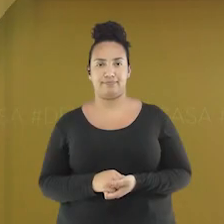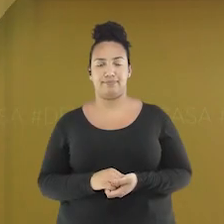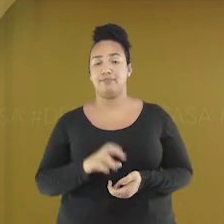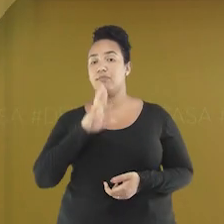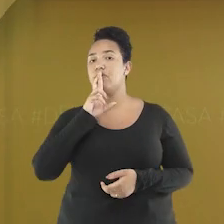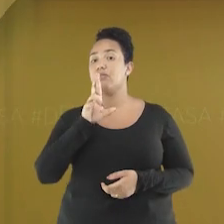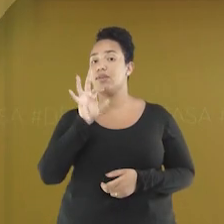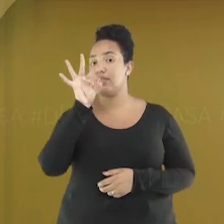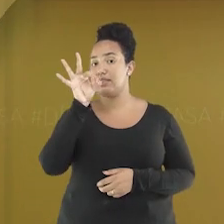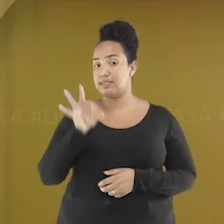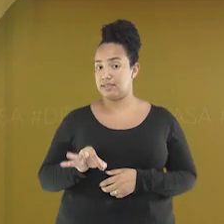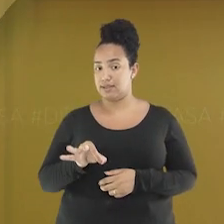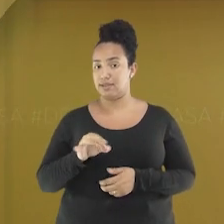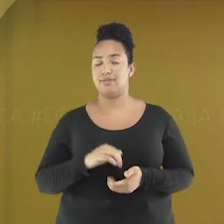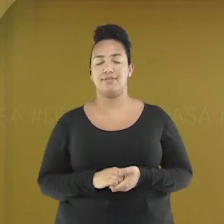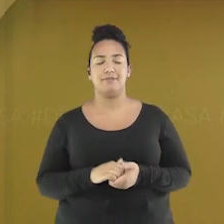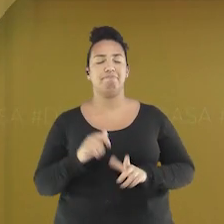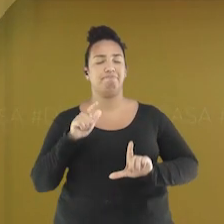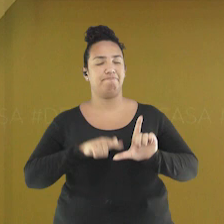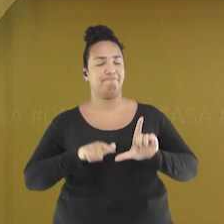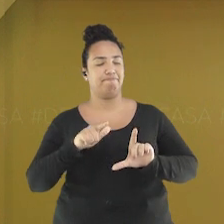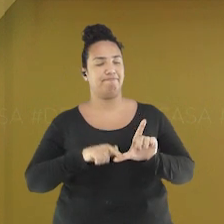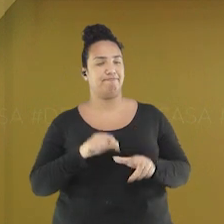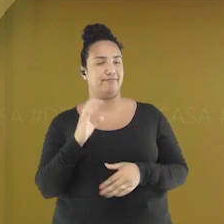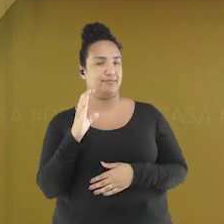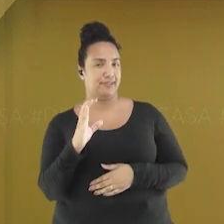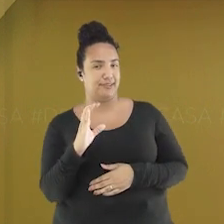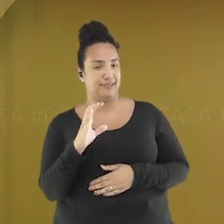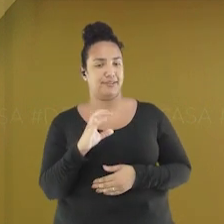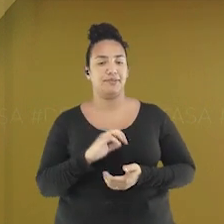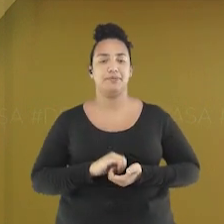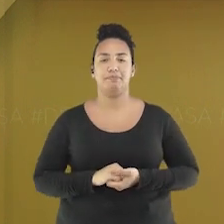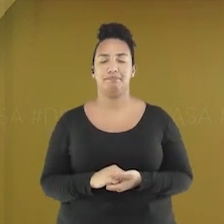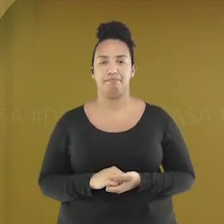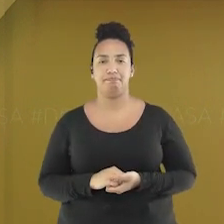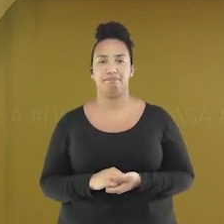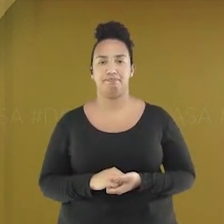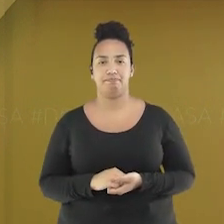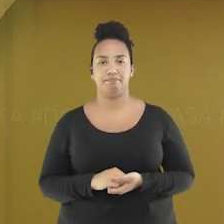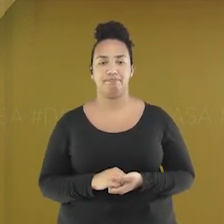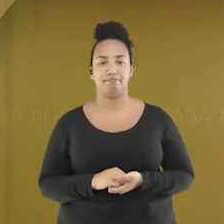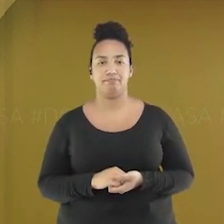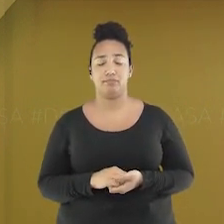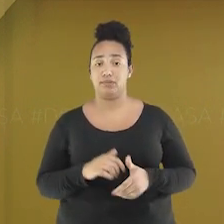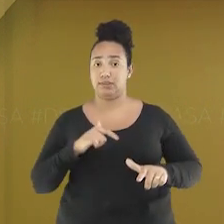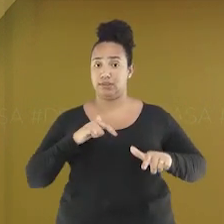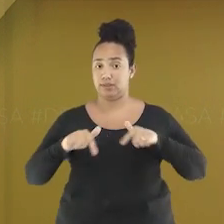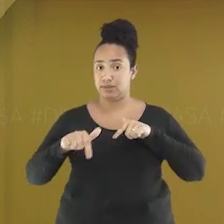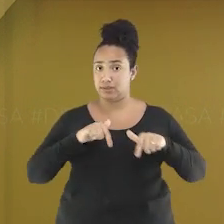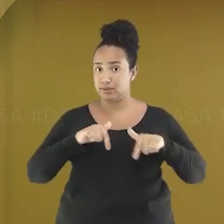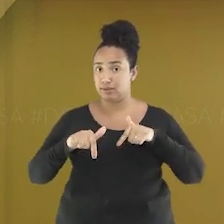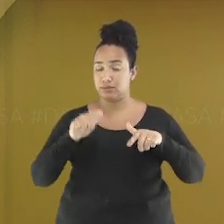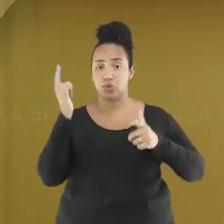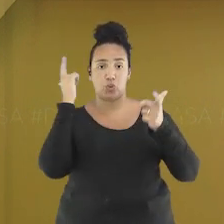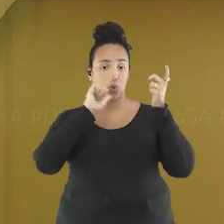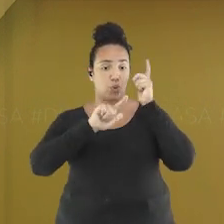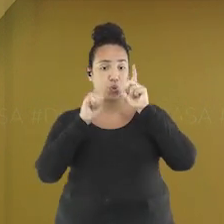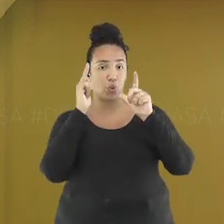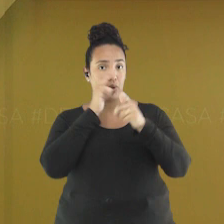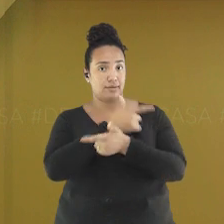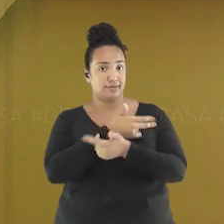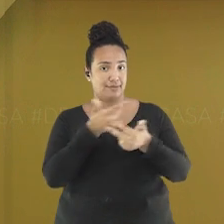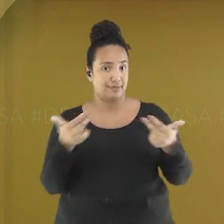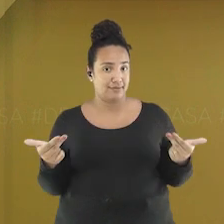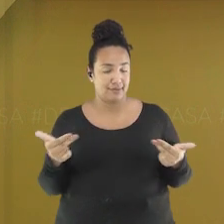A resposta correta é letra C. Workers and their achievements. Trabalhadores e suas